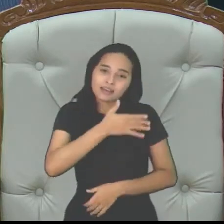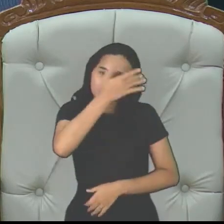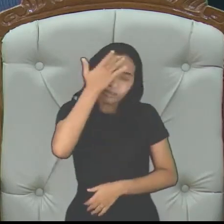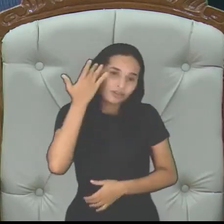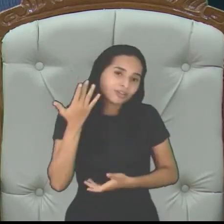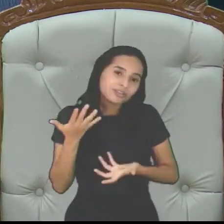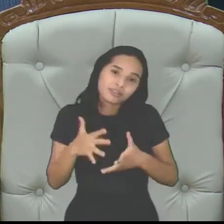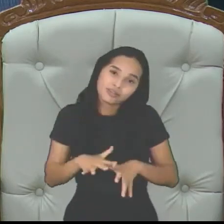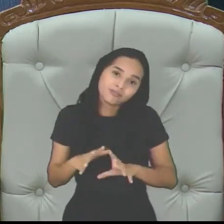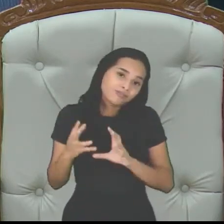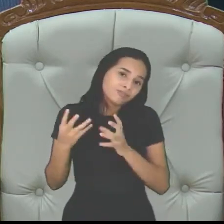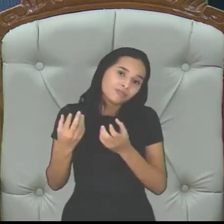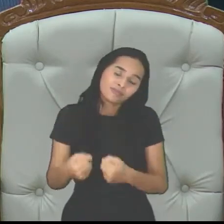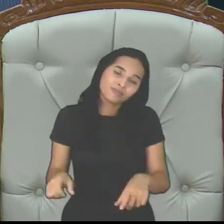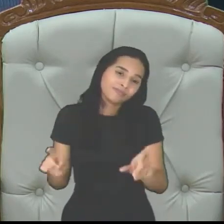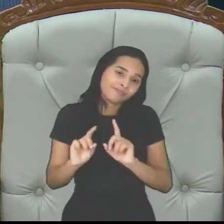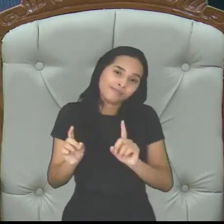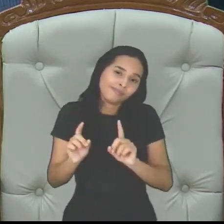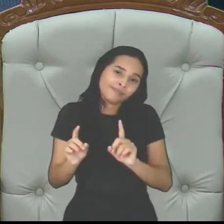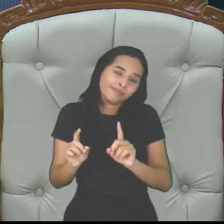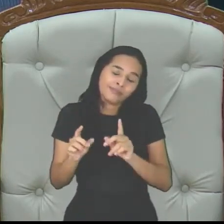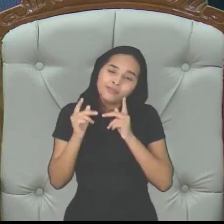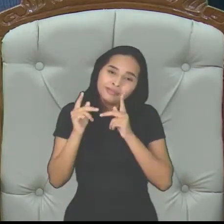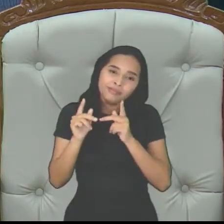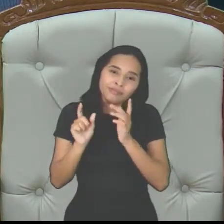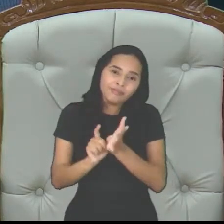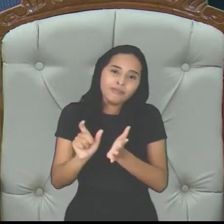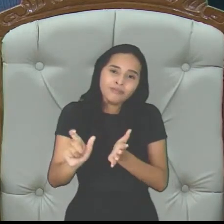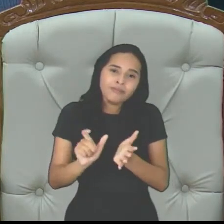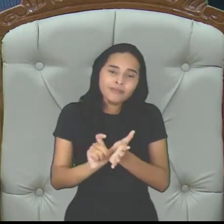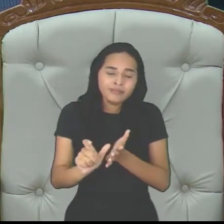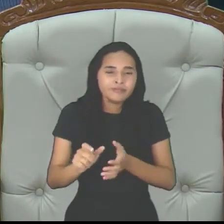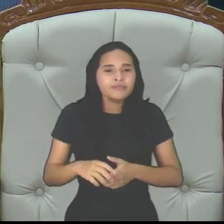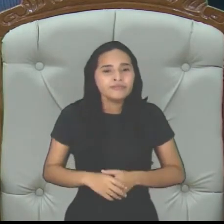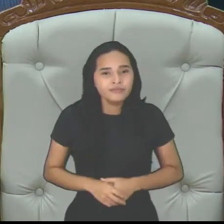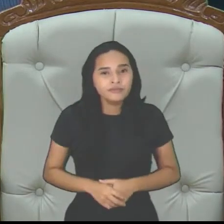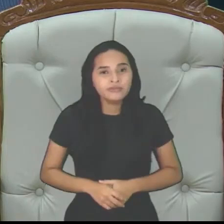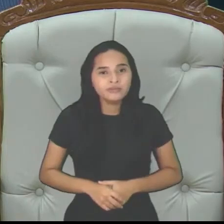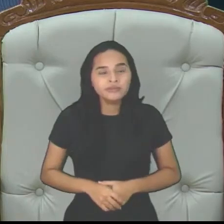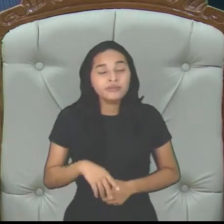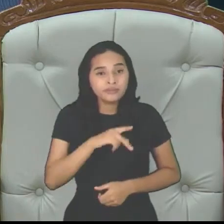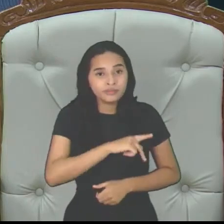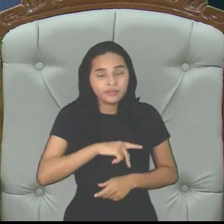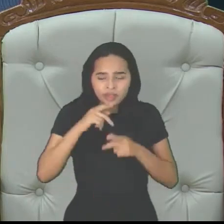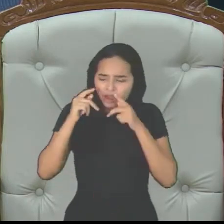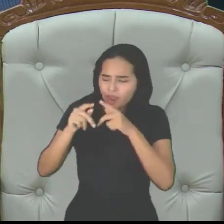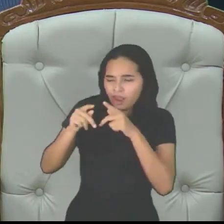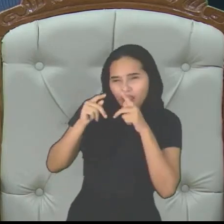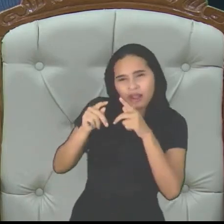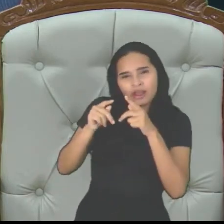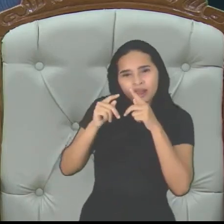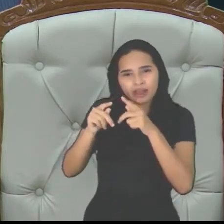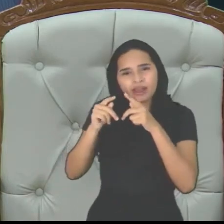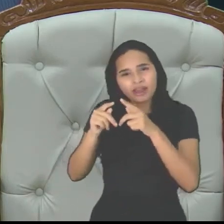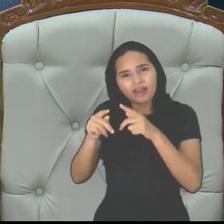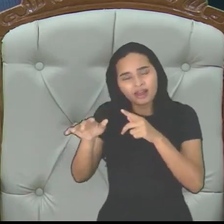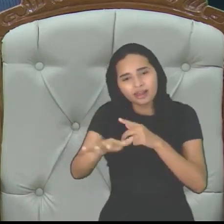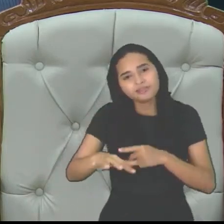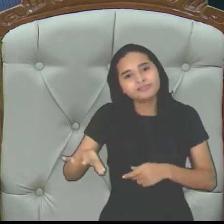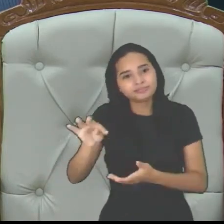crédito à palavra do Senhor. Quando Paulo pregou em Tessalônica, irmãos, pessoas que